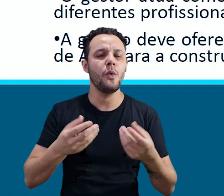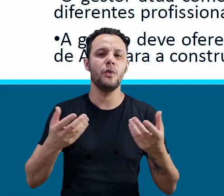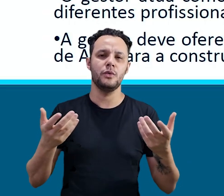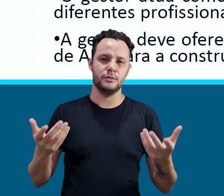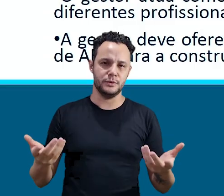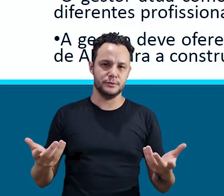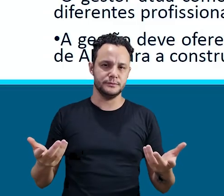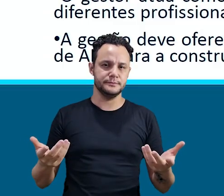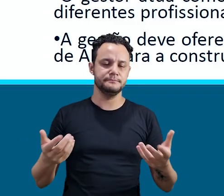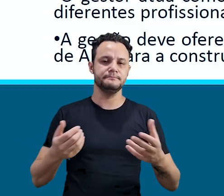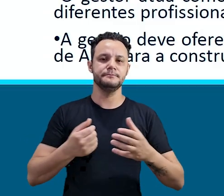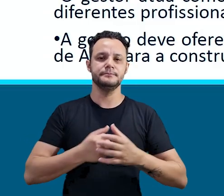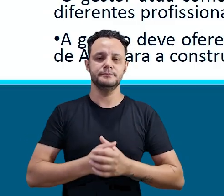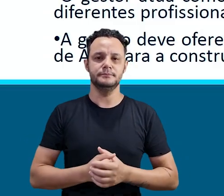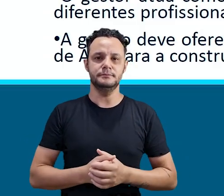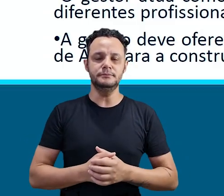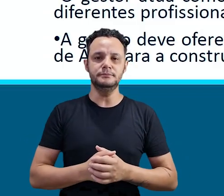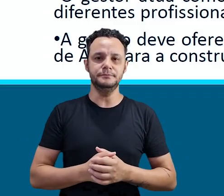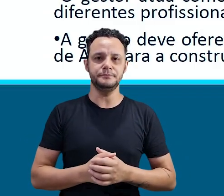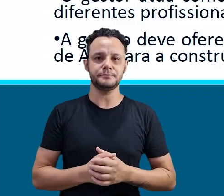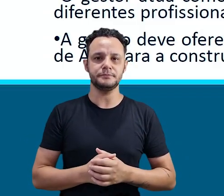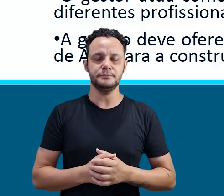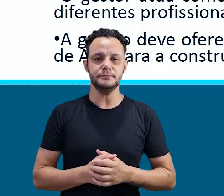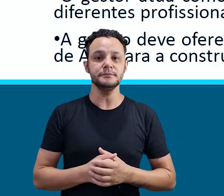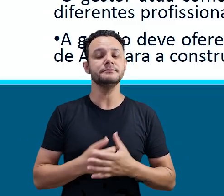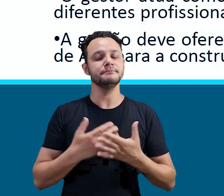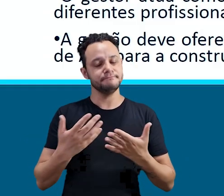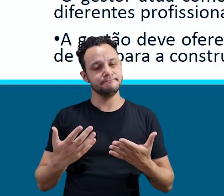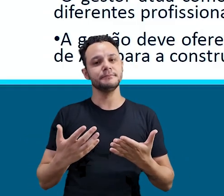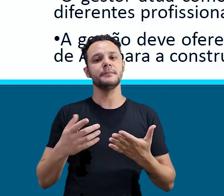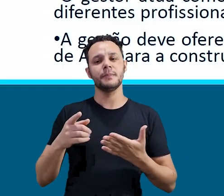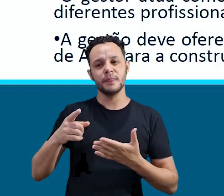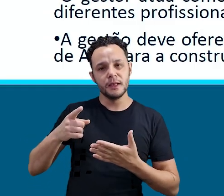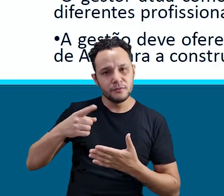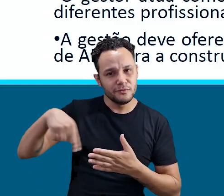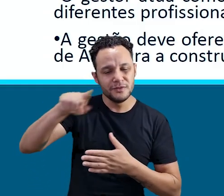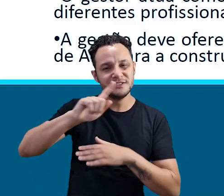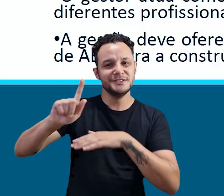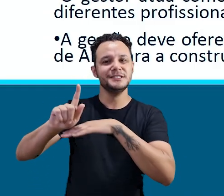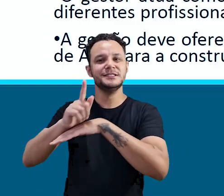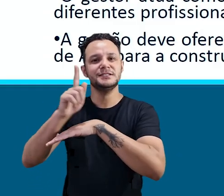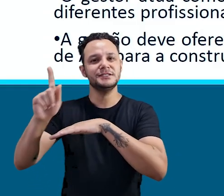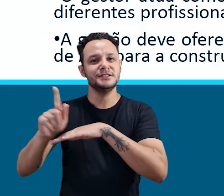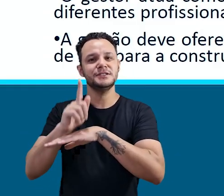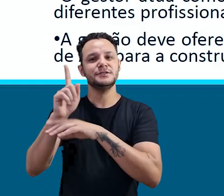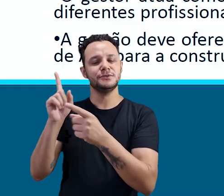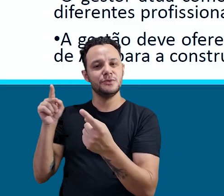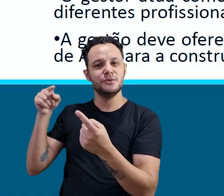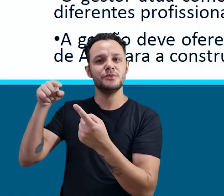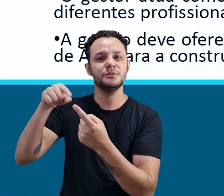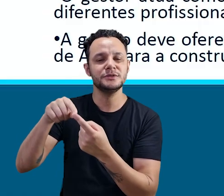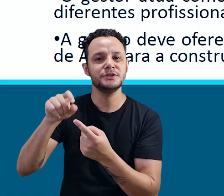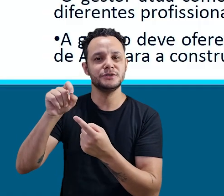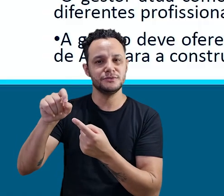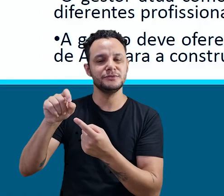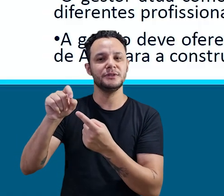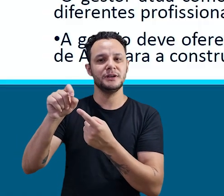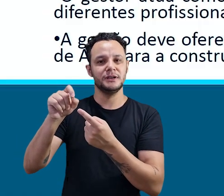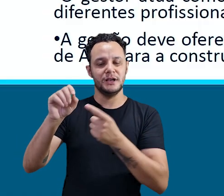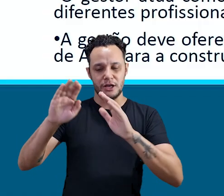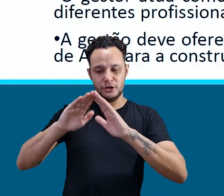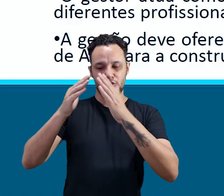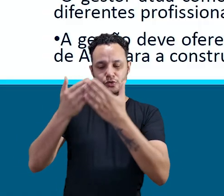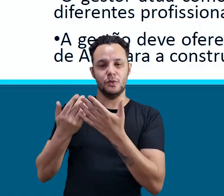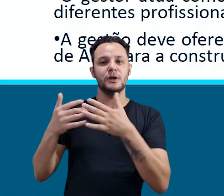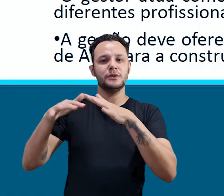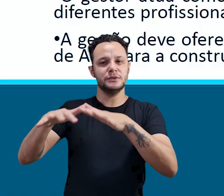escola que aceita crianças com deficiência, né? Bom, primeiro, o gestor tem um papel fundamental na criação da